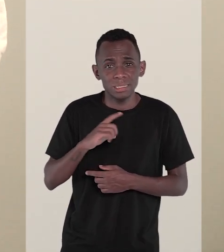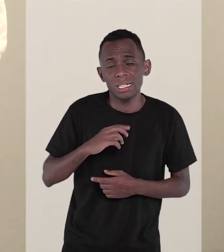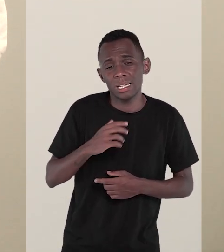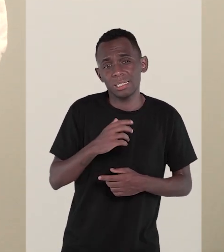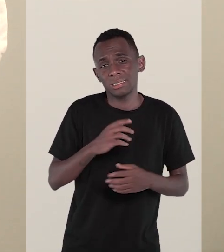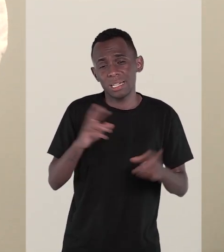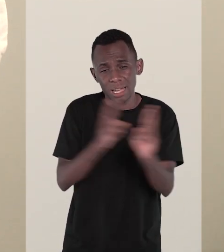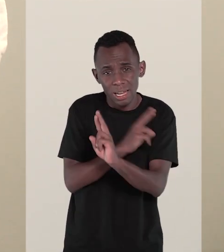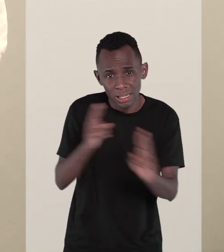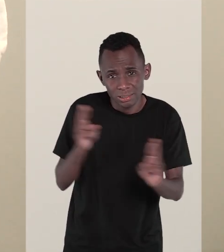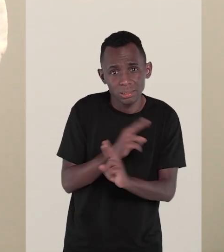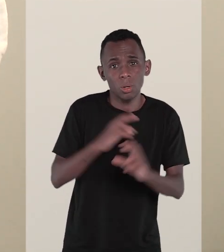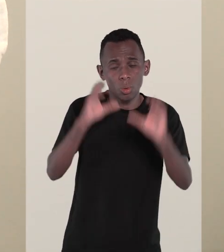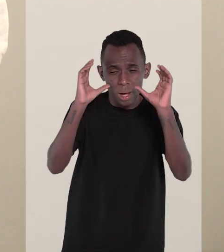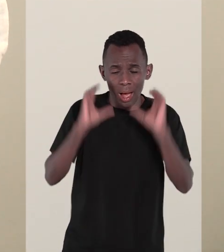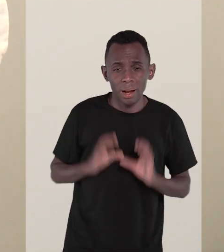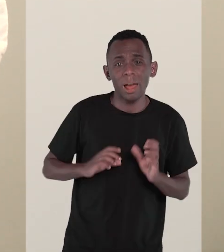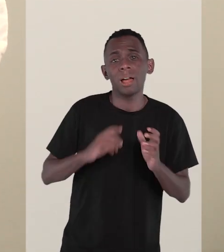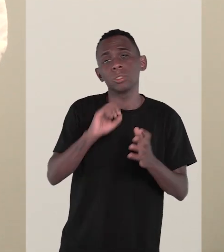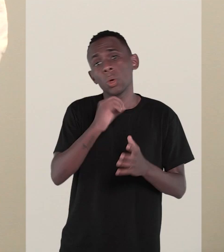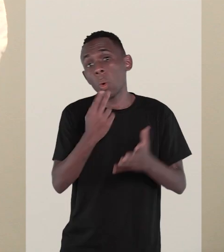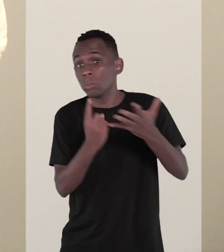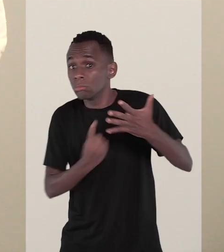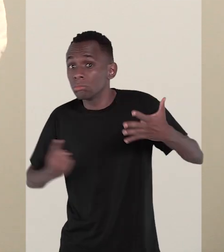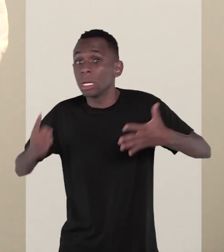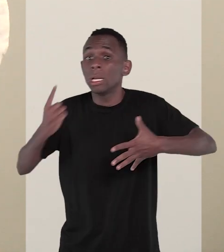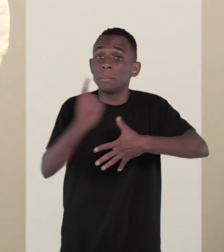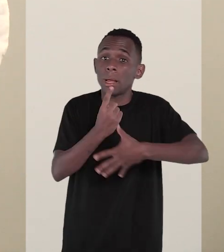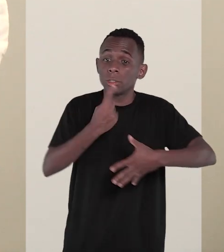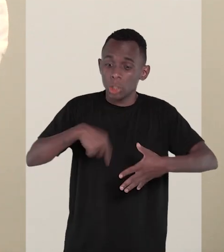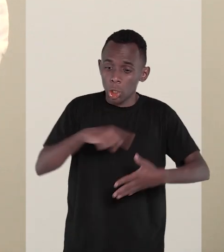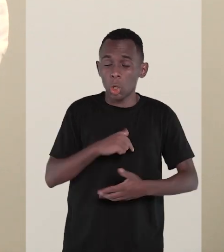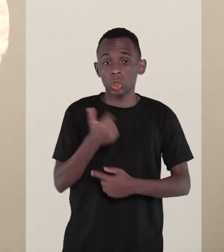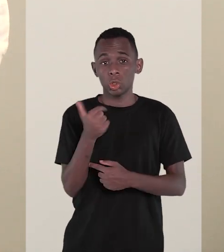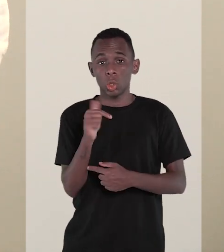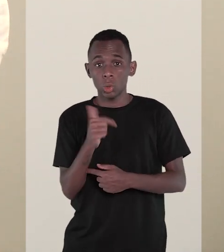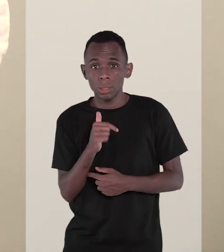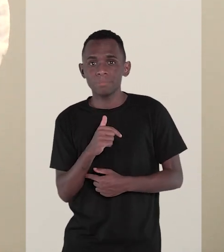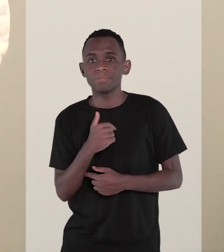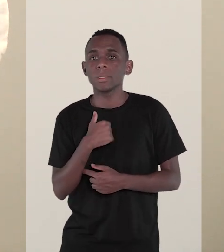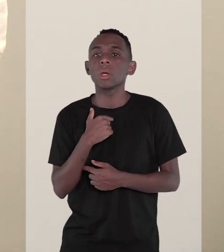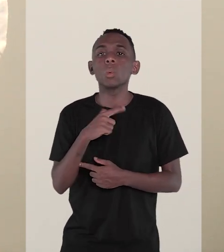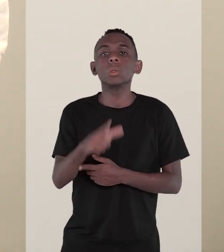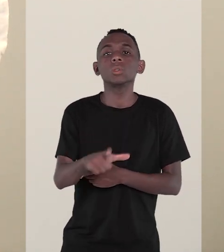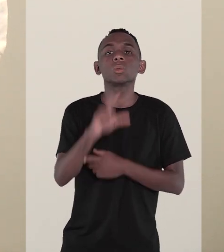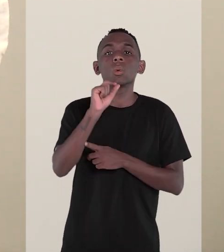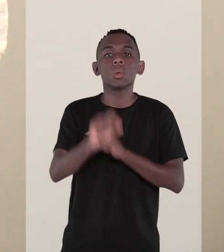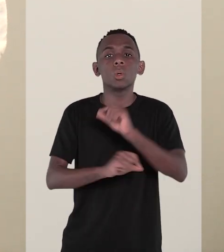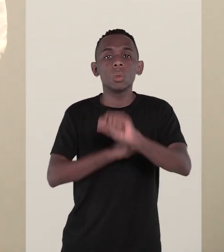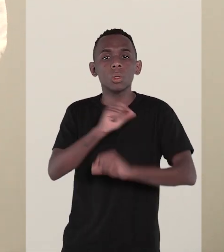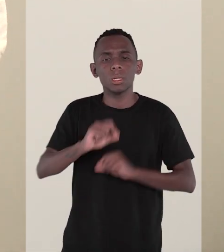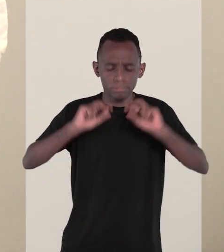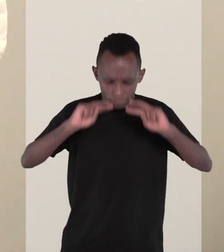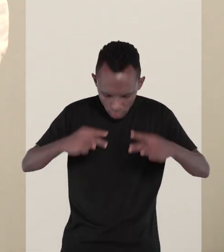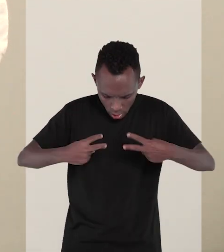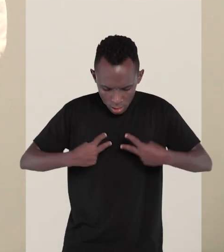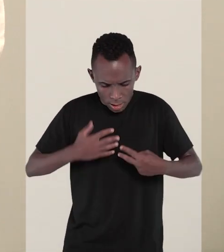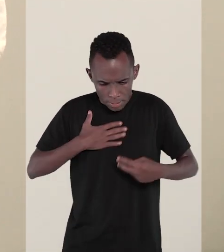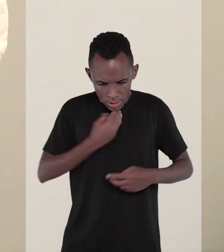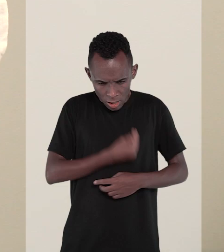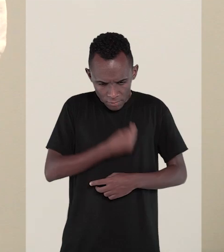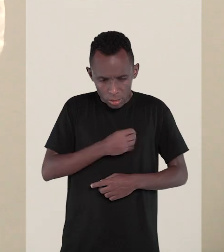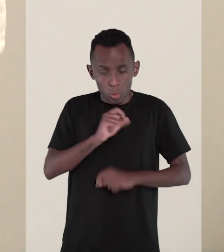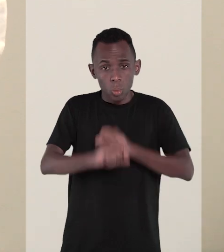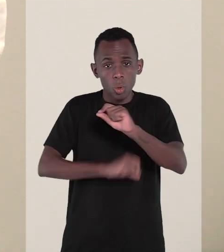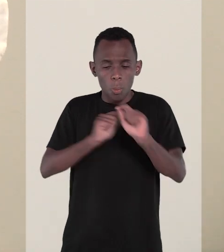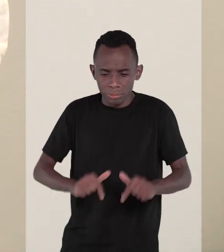sabe? Tem a ver com, talvez, privilégios que a gente não está vendo. Então, eu preferi olhar para mim, para a